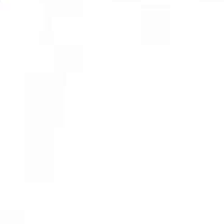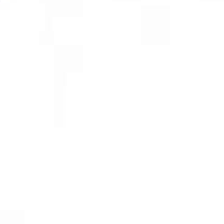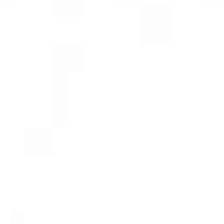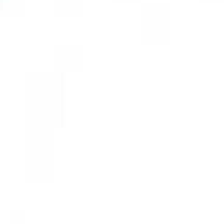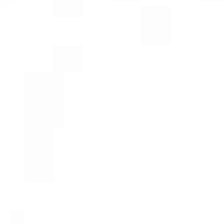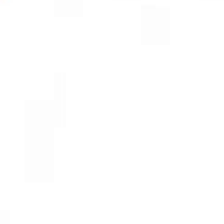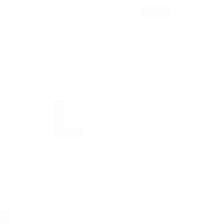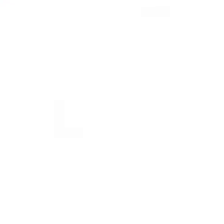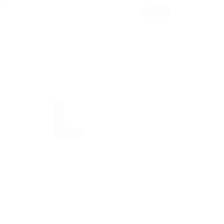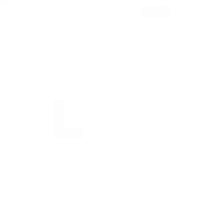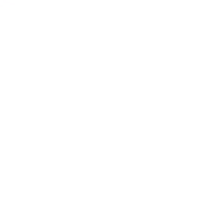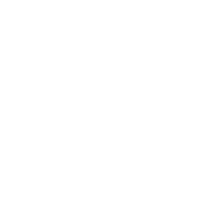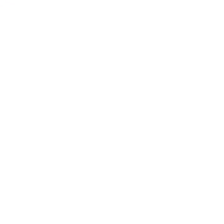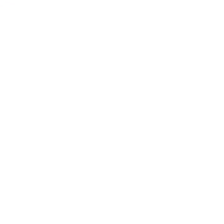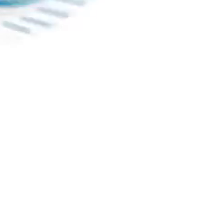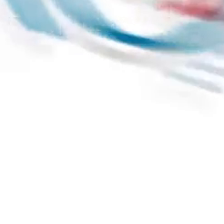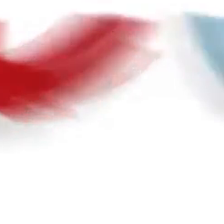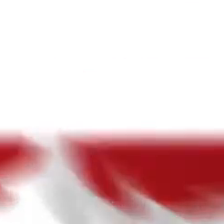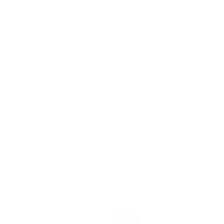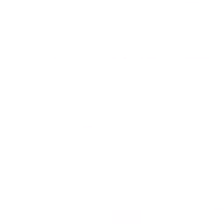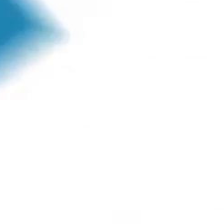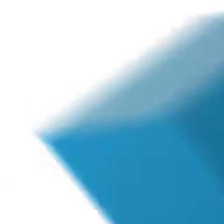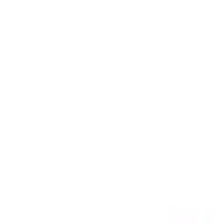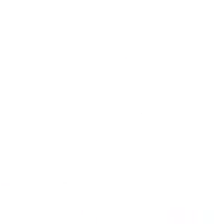Logo é Jatec.